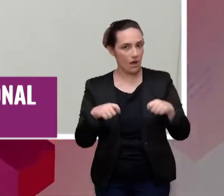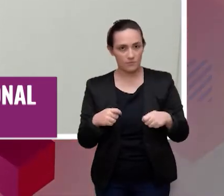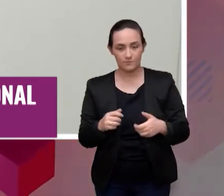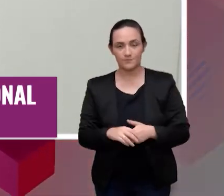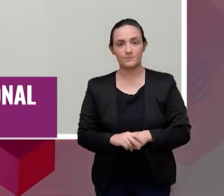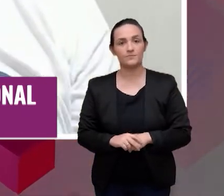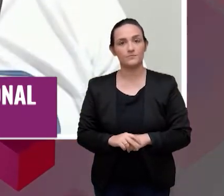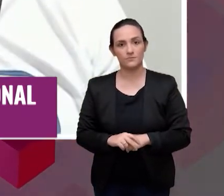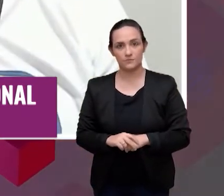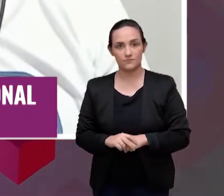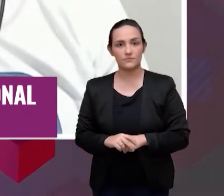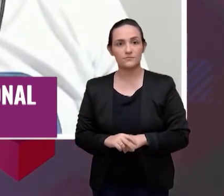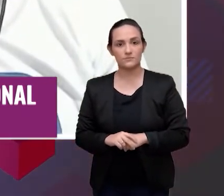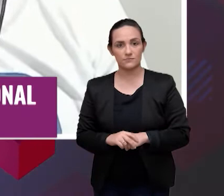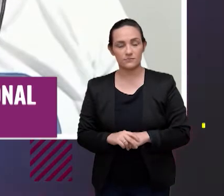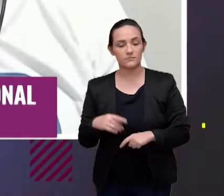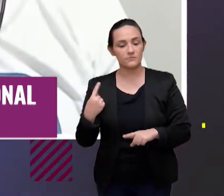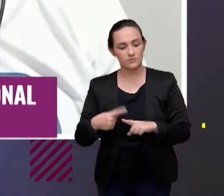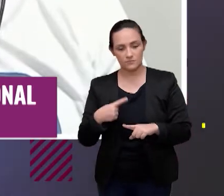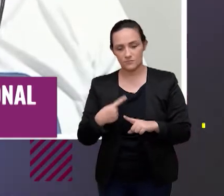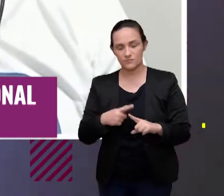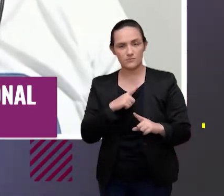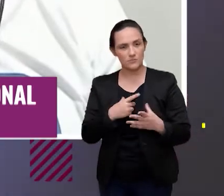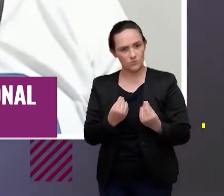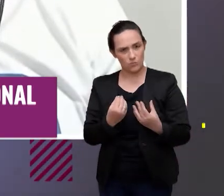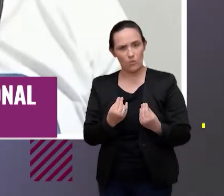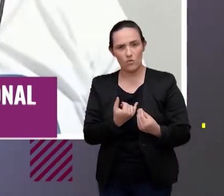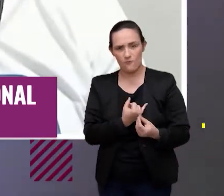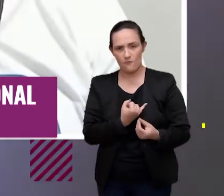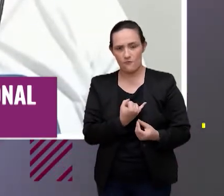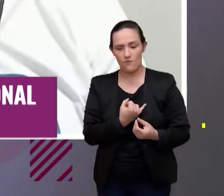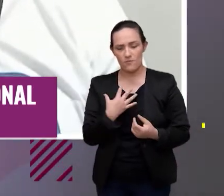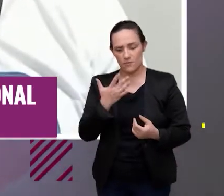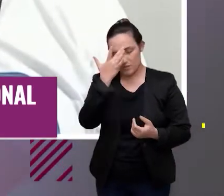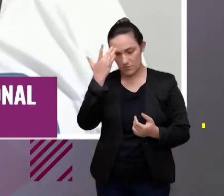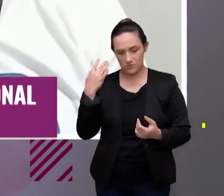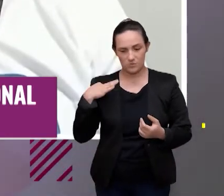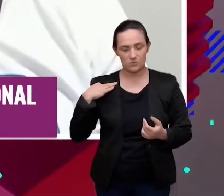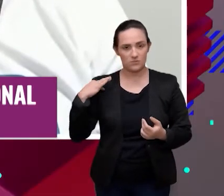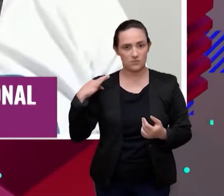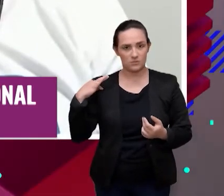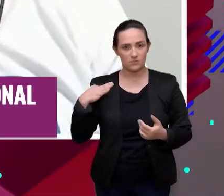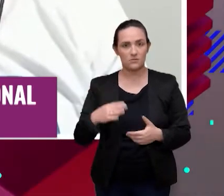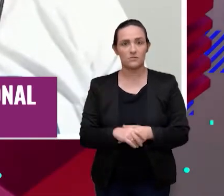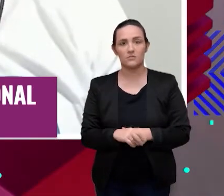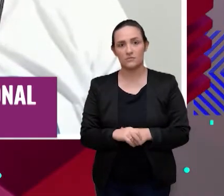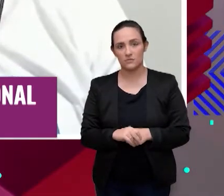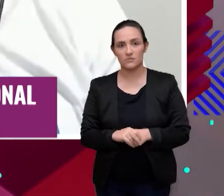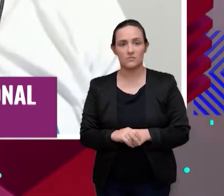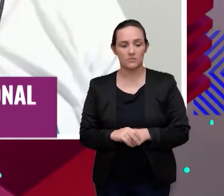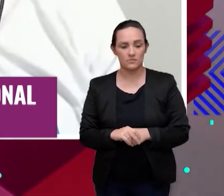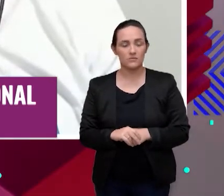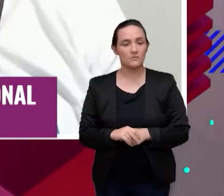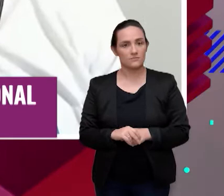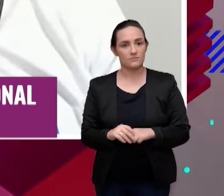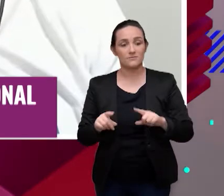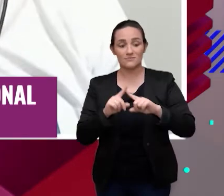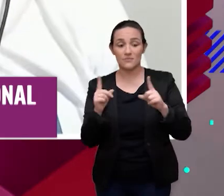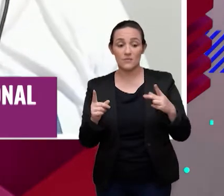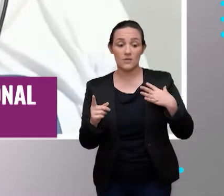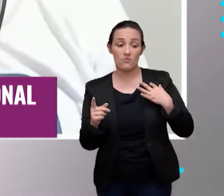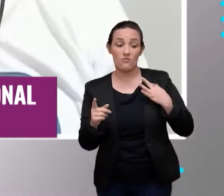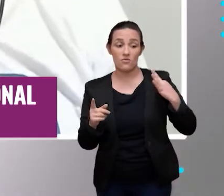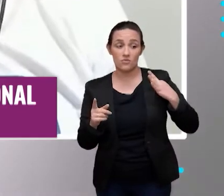voluntários. Mas Certo? os voluntários eles realizam outras tarefas além do atendimento, né? Porque nós